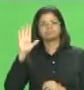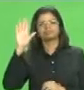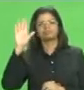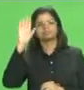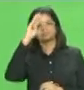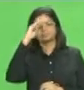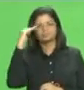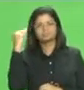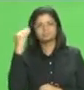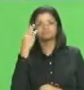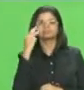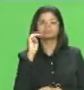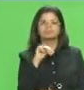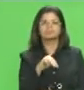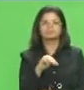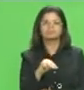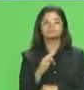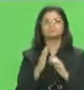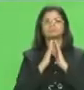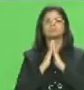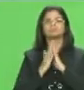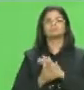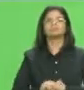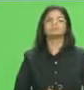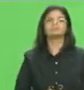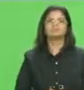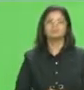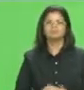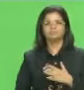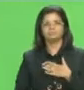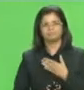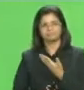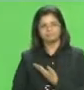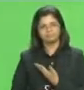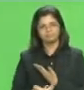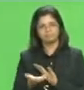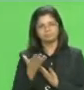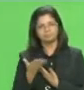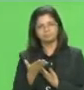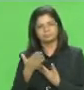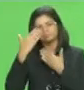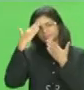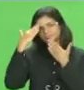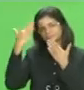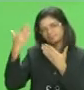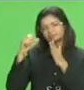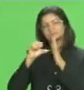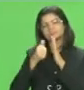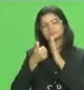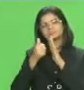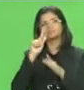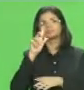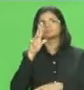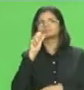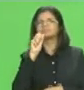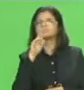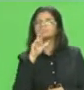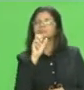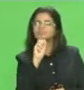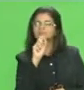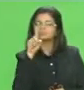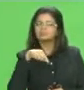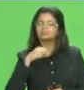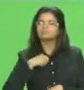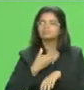tem três minutos, por favor. Meus amigos, eu quero primeiro agradecer à TV Guará, pela forma democrática,